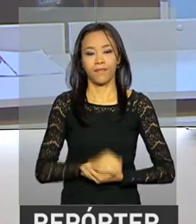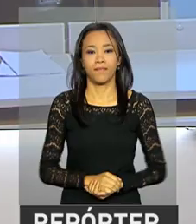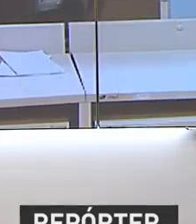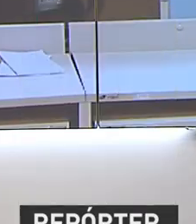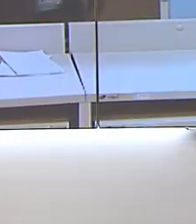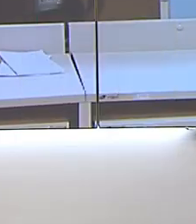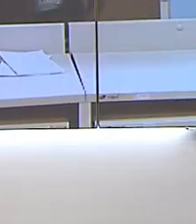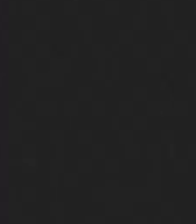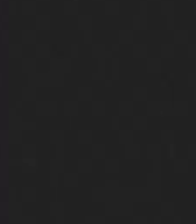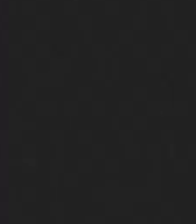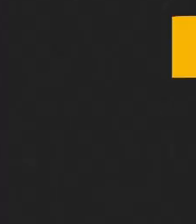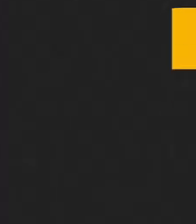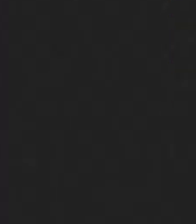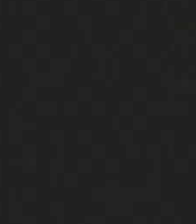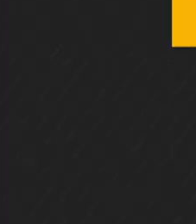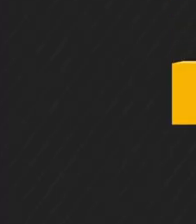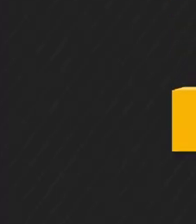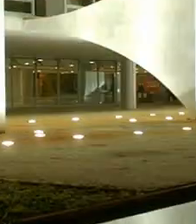Federal